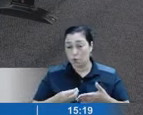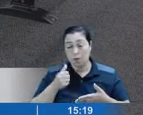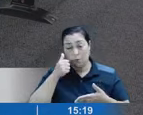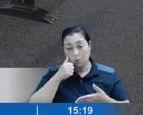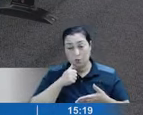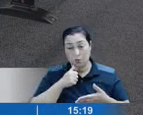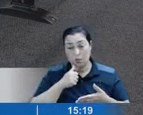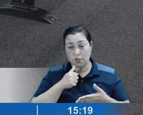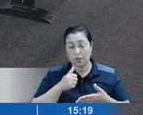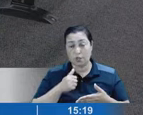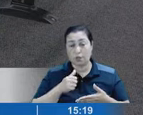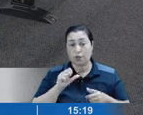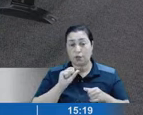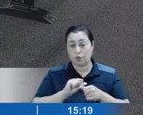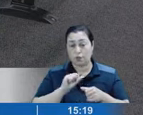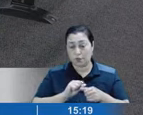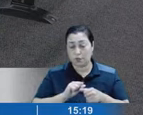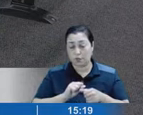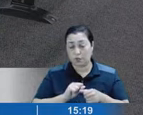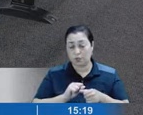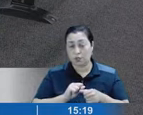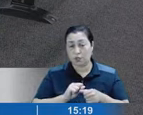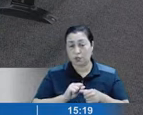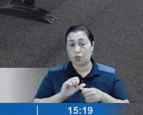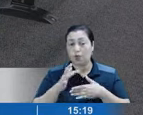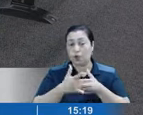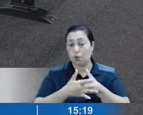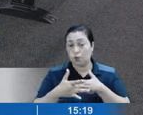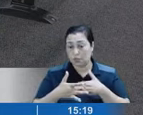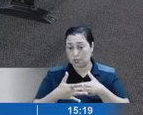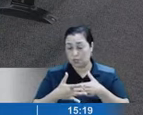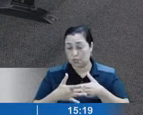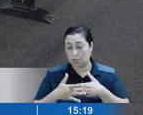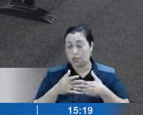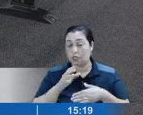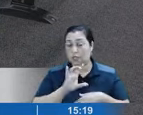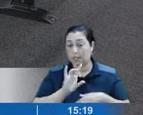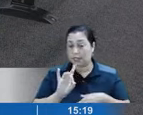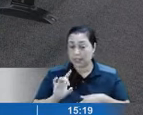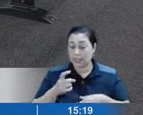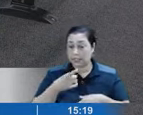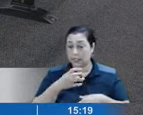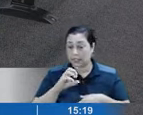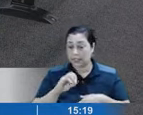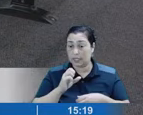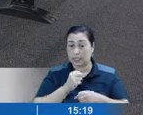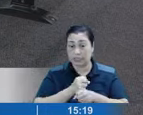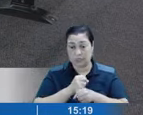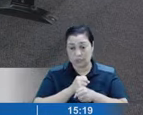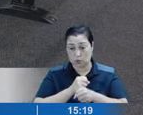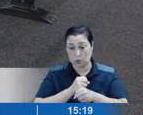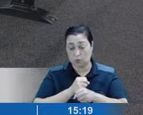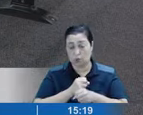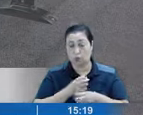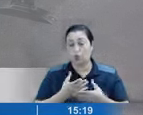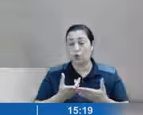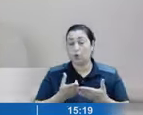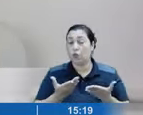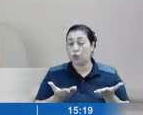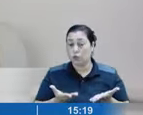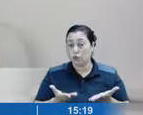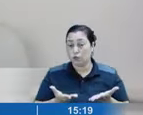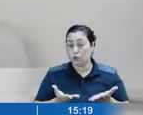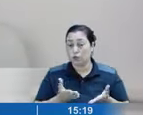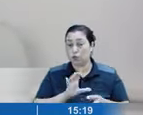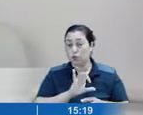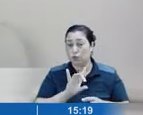mulheres, que façam pelo menos uma colonoscopia a cada 10 anos. Isso. Caso não tenha nada. A gente tem indicado aqui